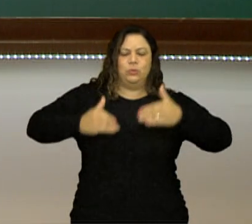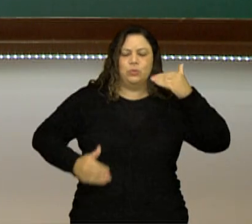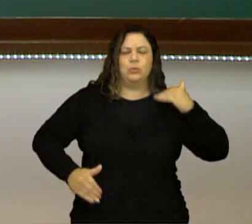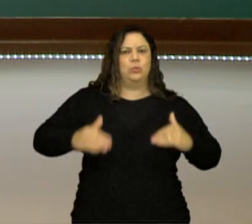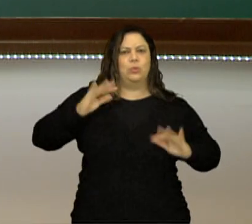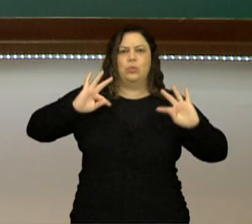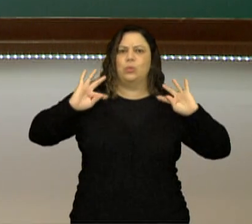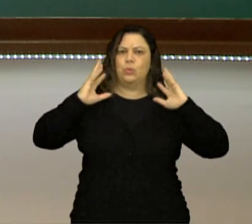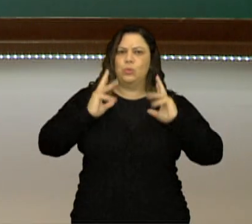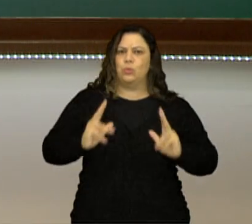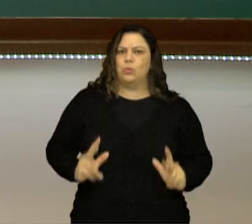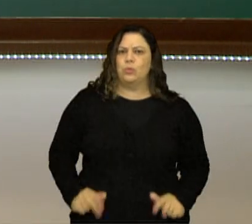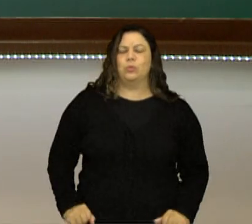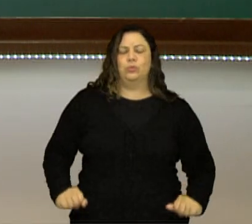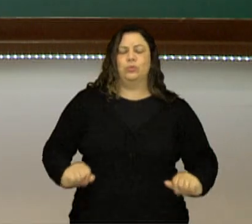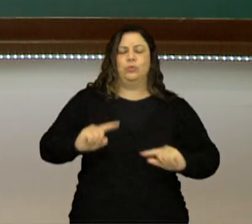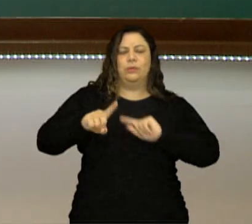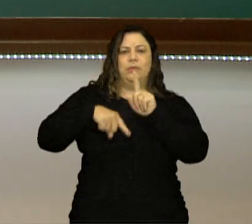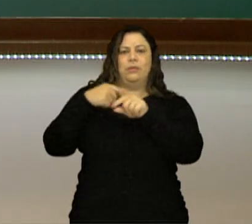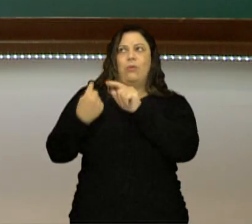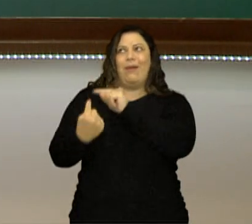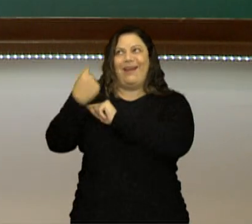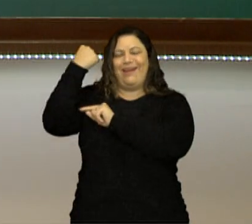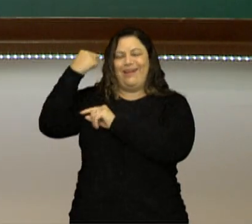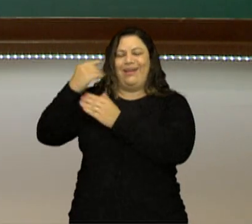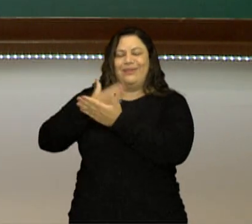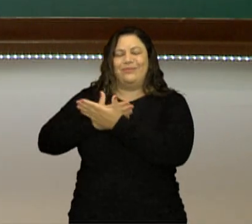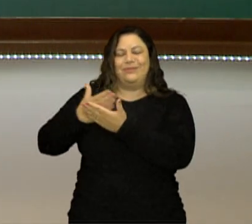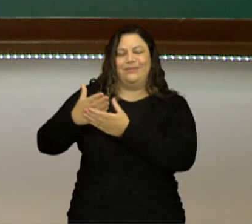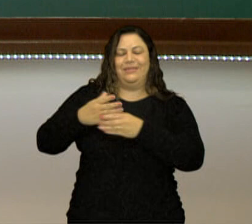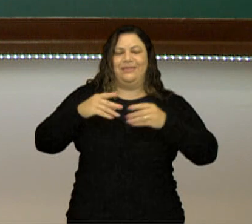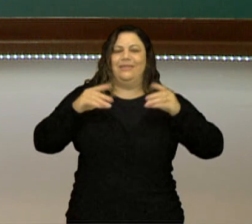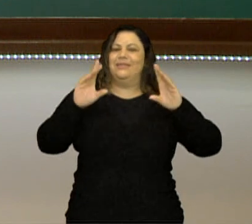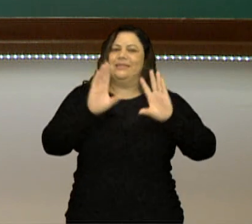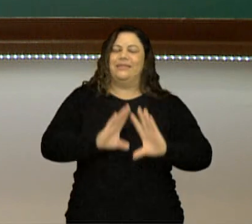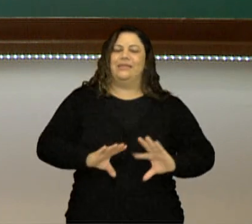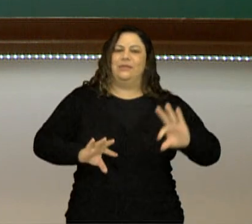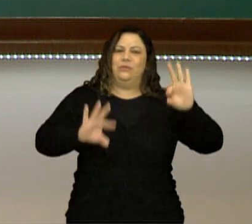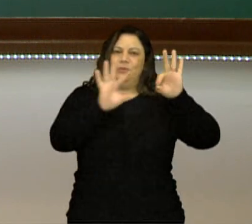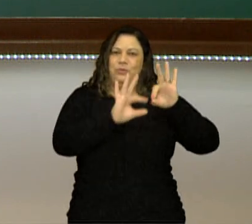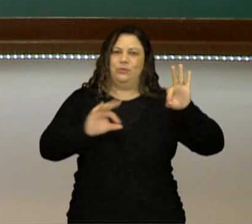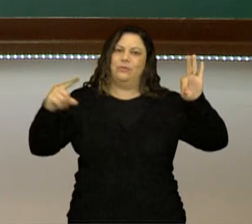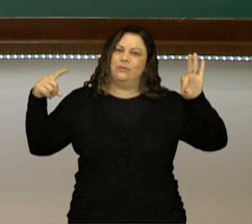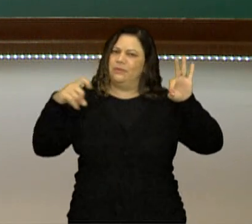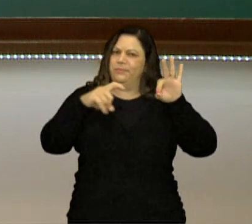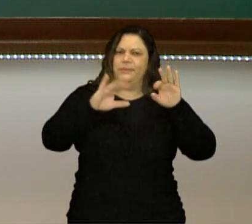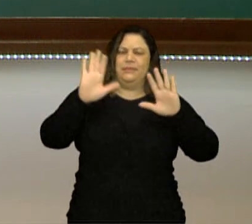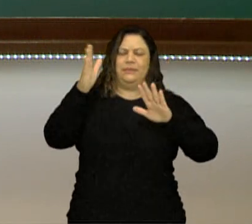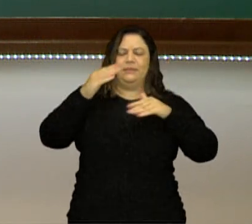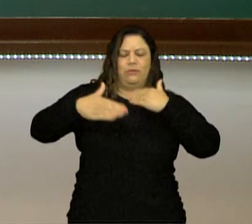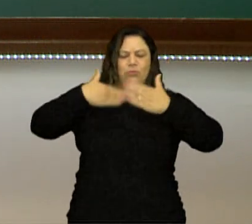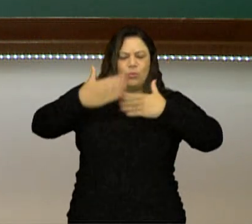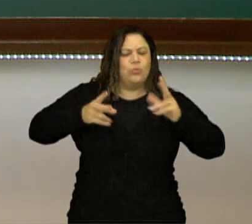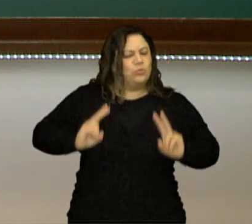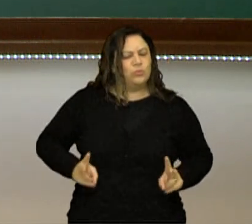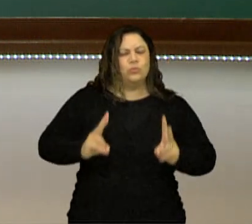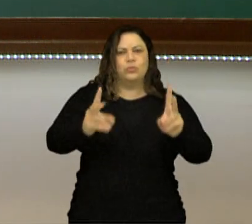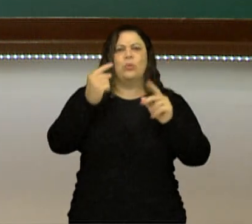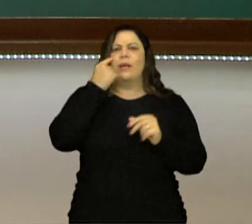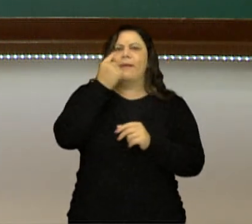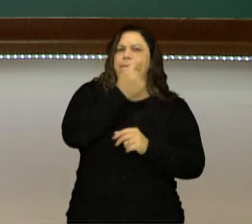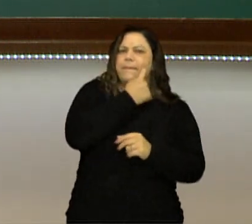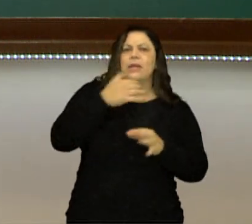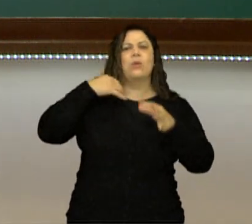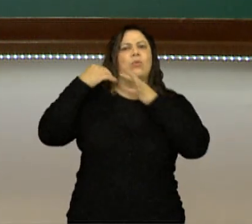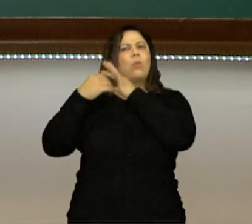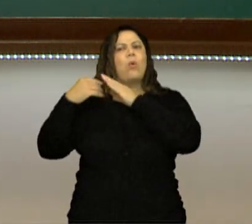de formação de gametas, mas nas células somáticas de um modo geral, nas células da tua pele, cabelo, olhos, né, de um modo